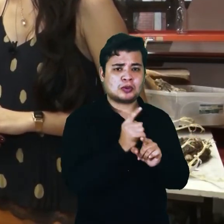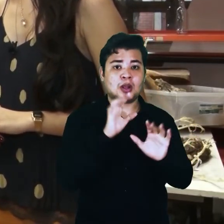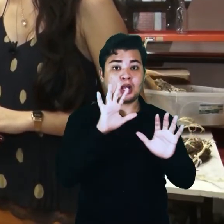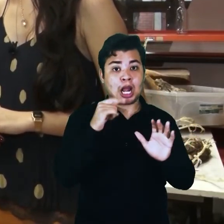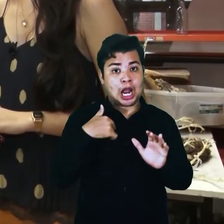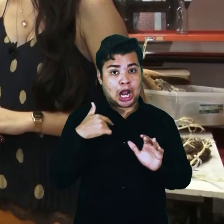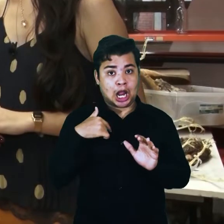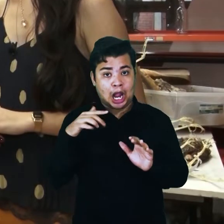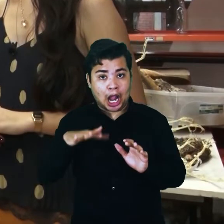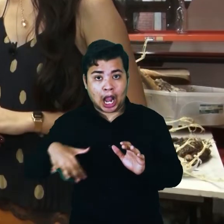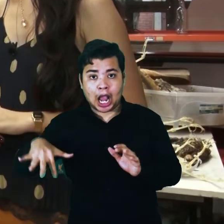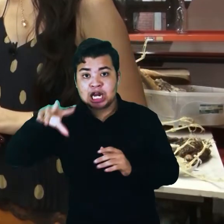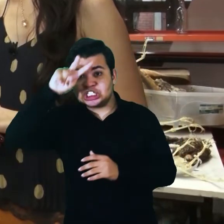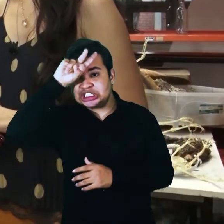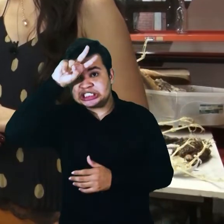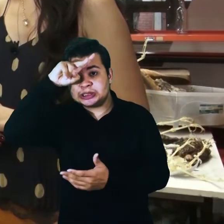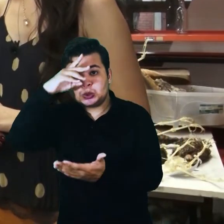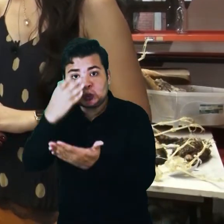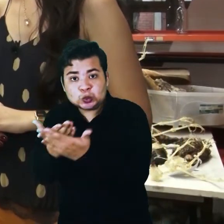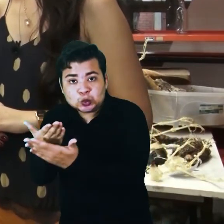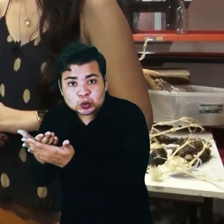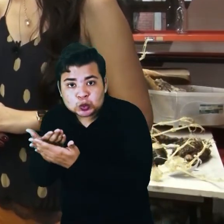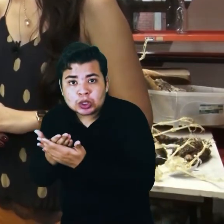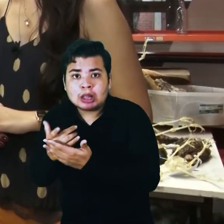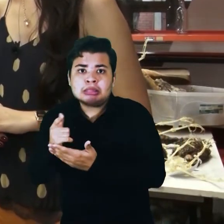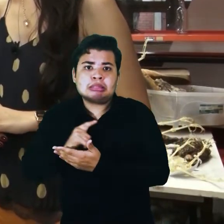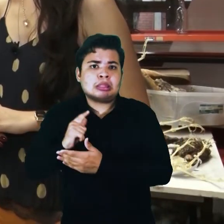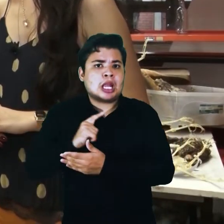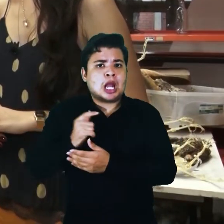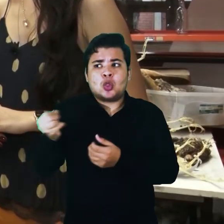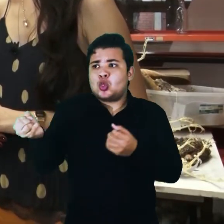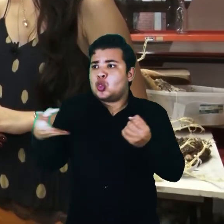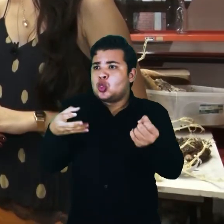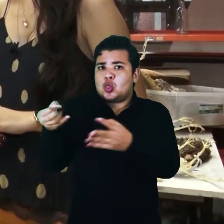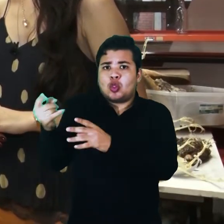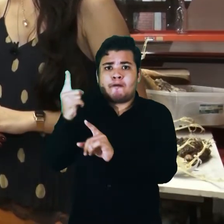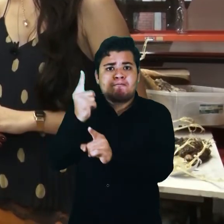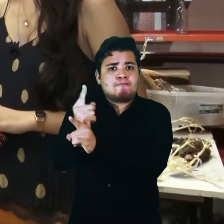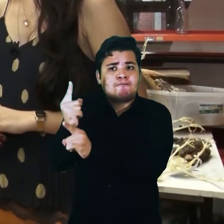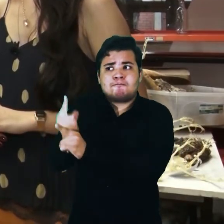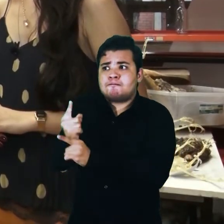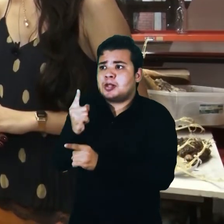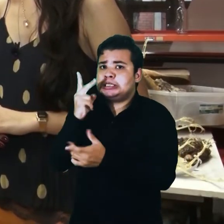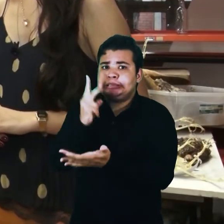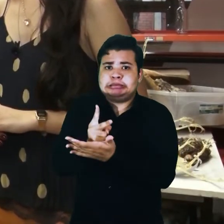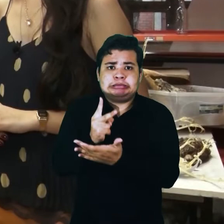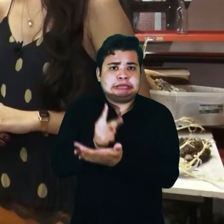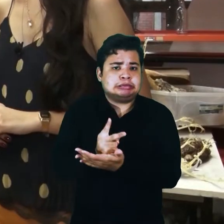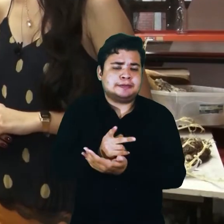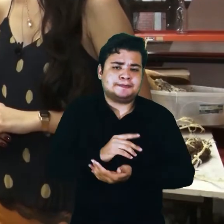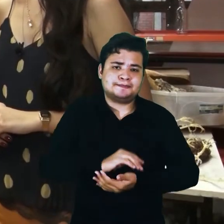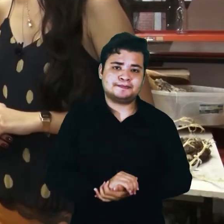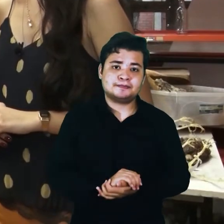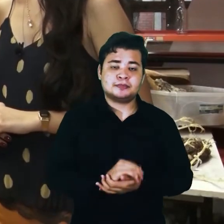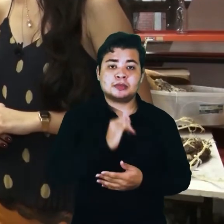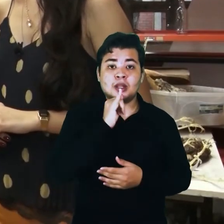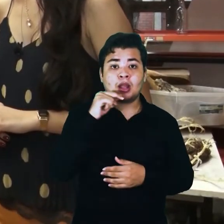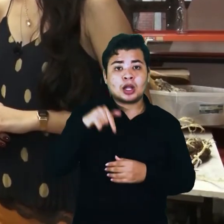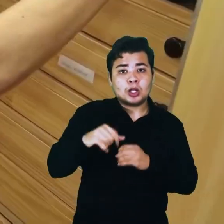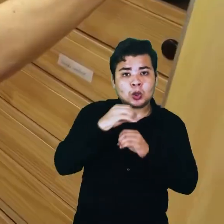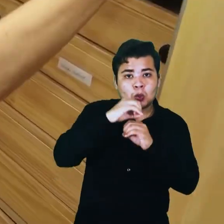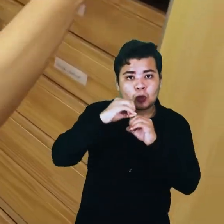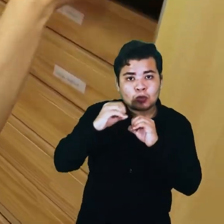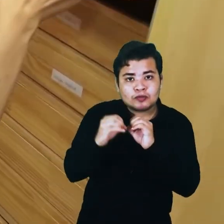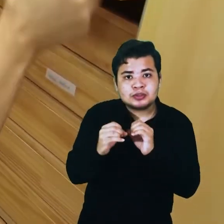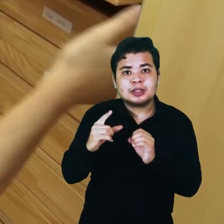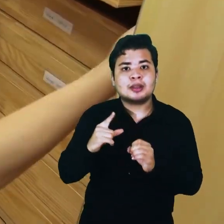estudo insetos, então a gente tem espécies novas sendo descritas diariamente de todos os grupos. Aqui na UFG mesmo, na nossa coleção, a